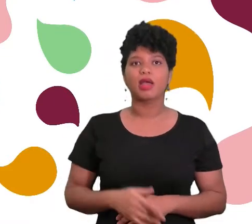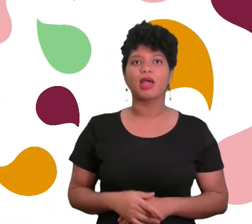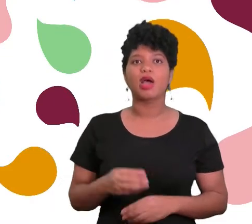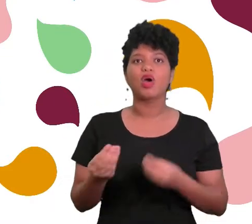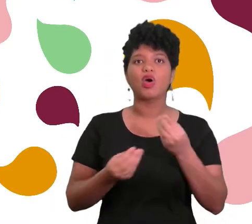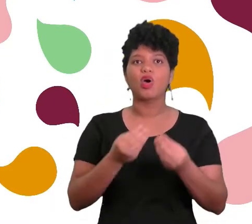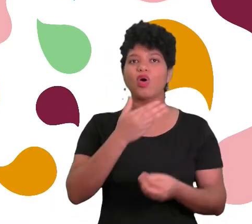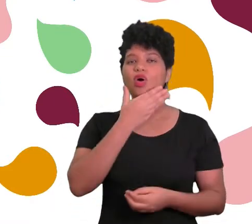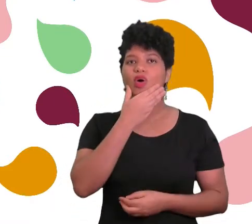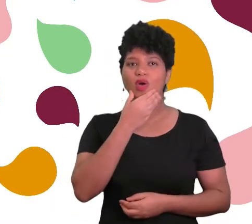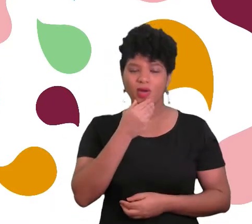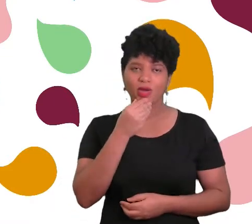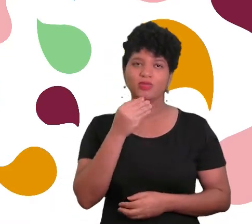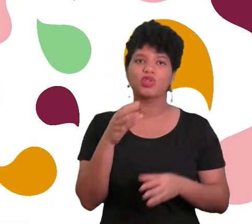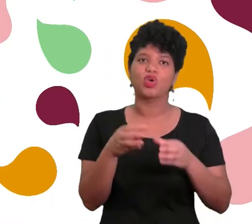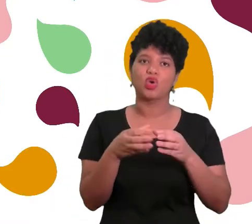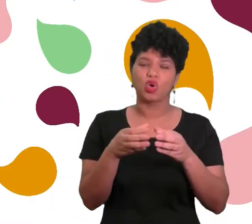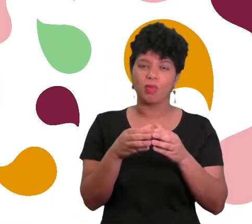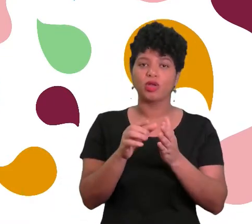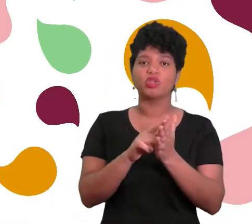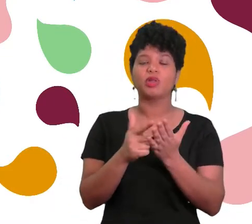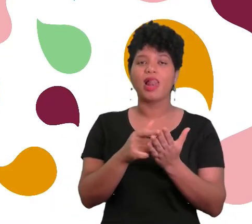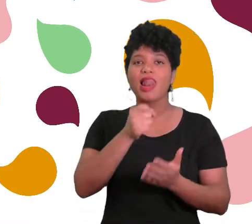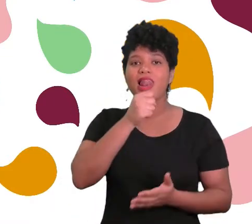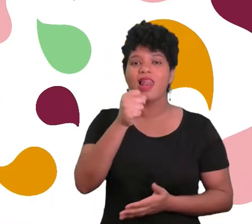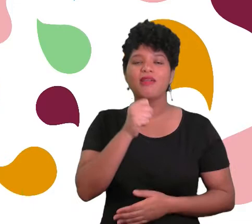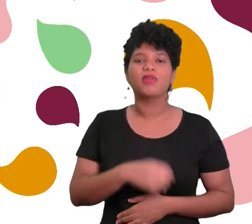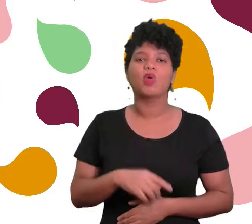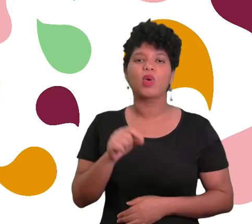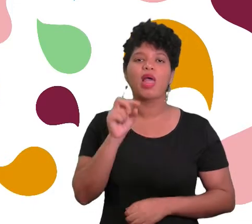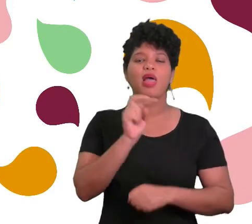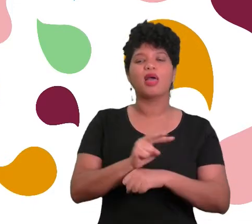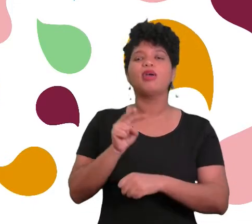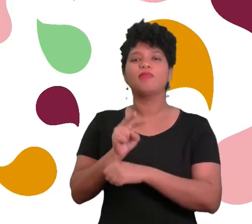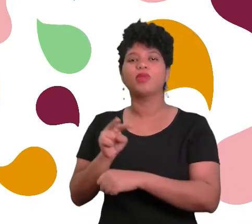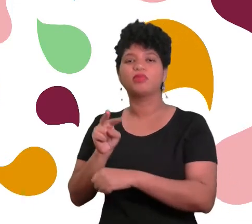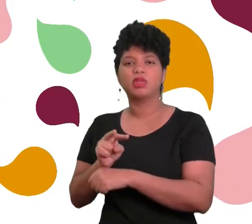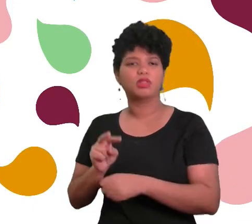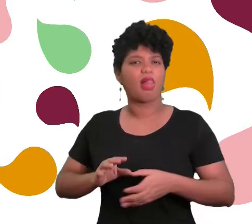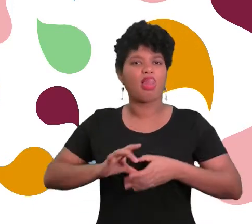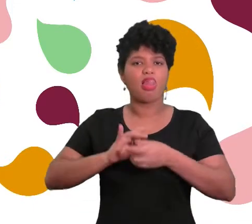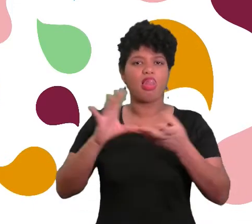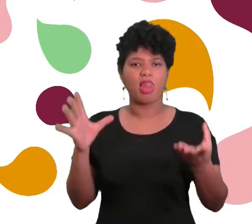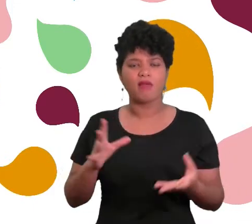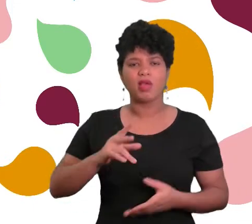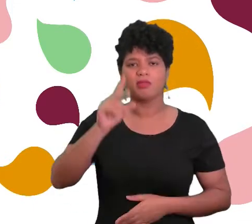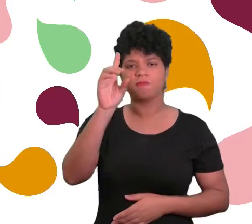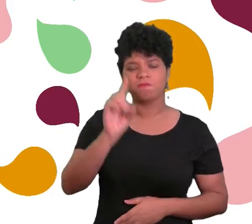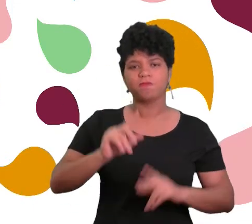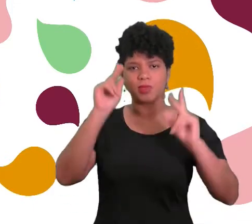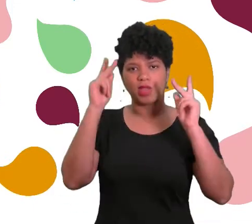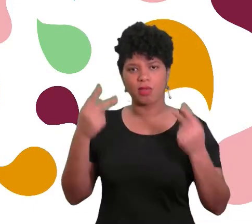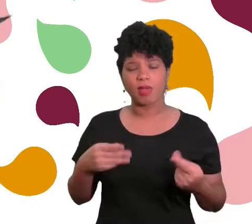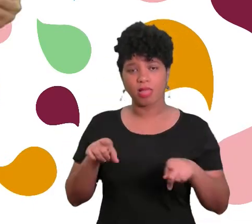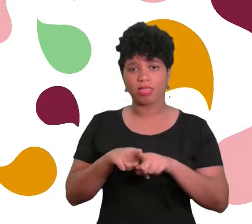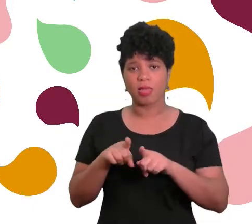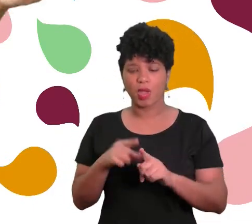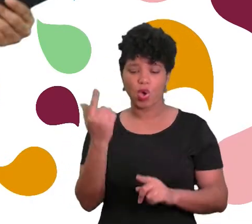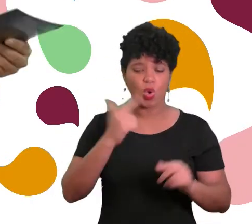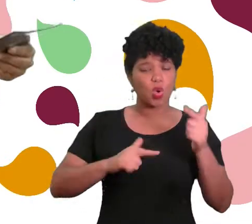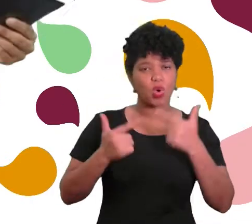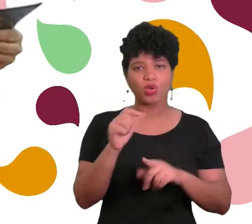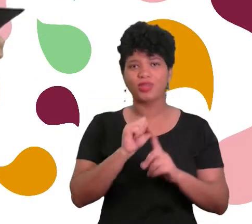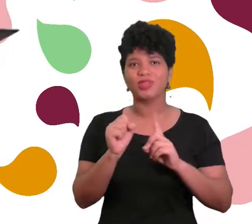coletivos Jornalistas Livres, né, que é uma mídia alternativa em defesa da democracia, da cultura, dos direitos humanos e das conquistas sociais.